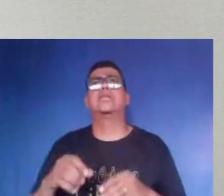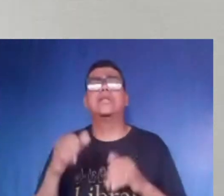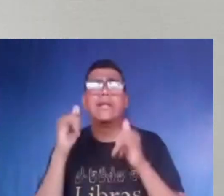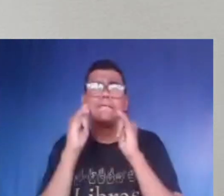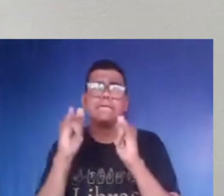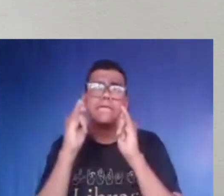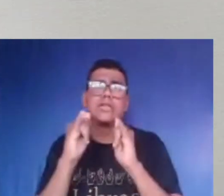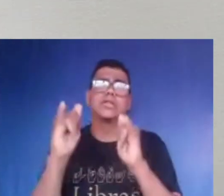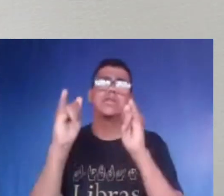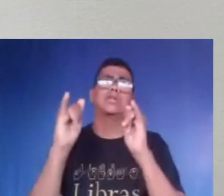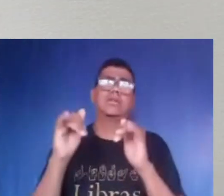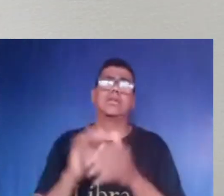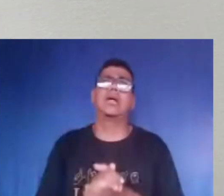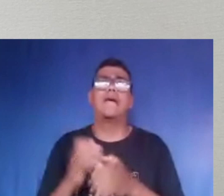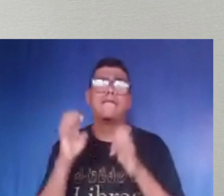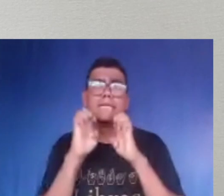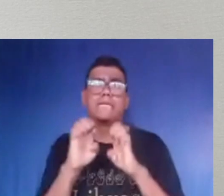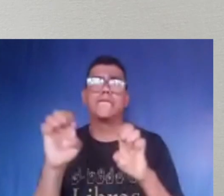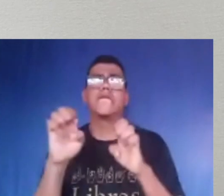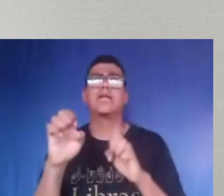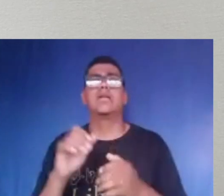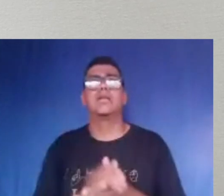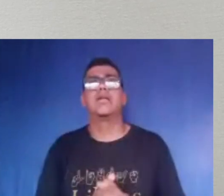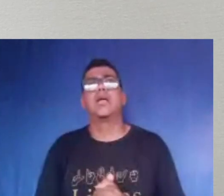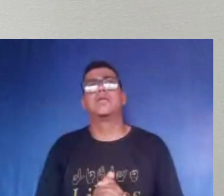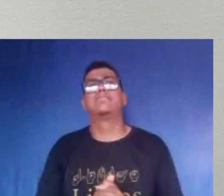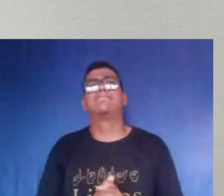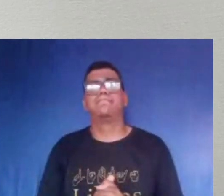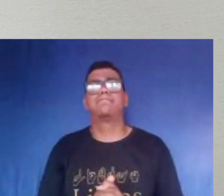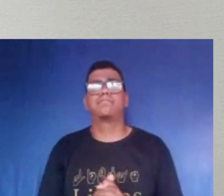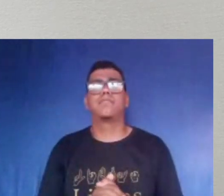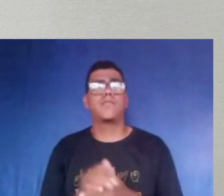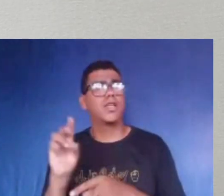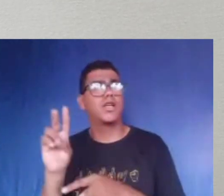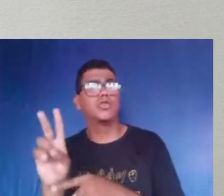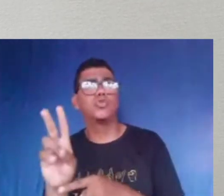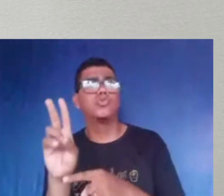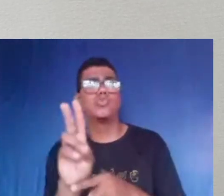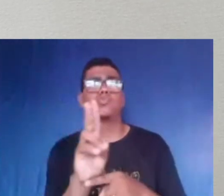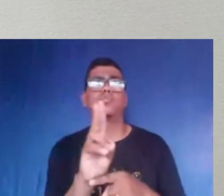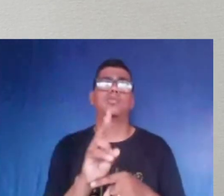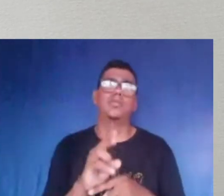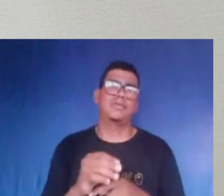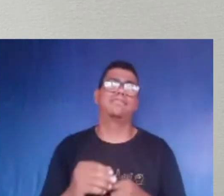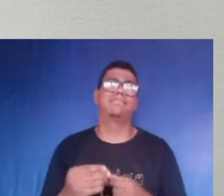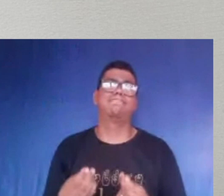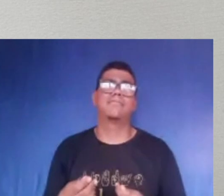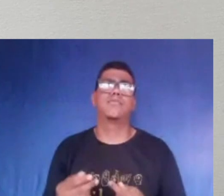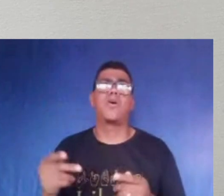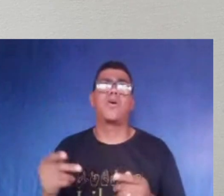psicológico, emocional, aquelas pessoas que estão sofrendo nos confins da terra. A igreja, embora estejamos fechados hoje, nós somos sim um